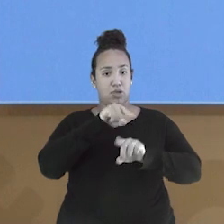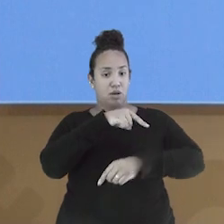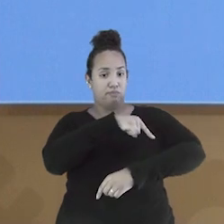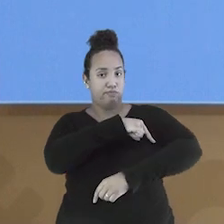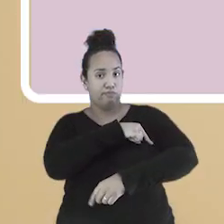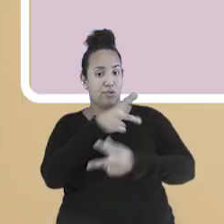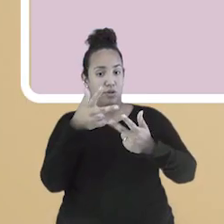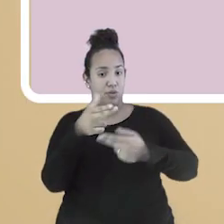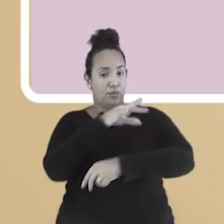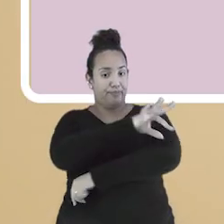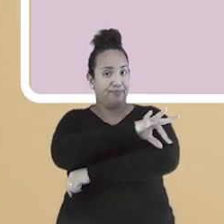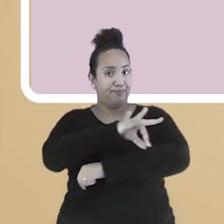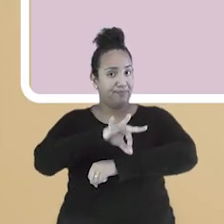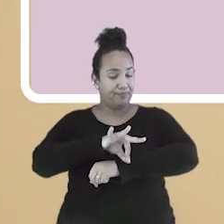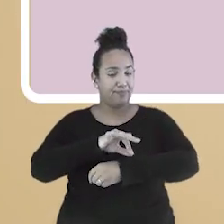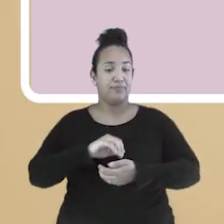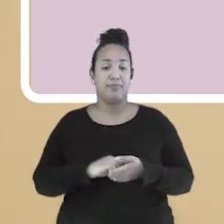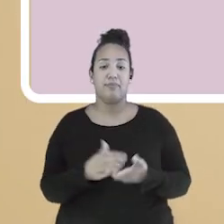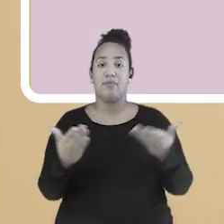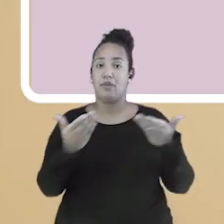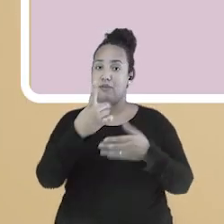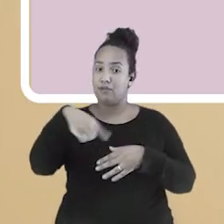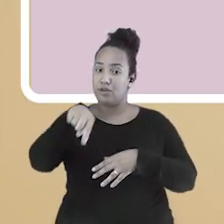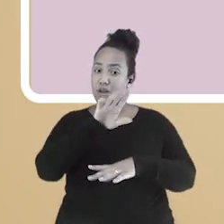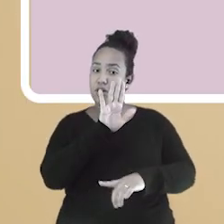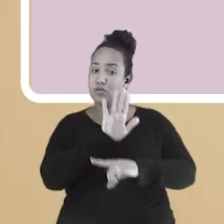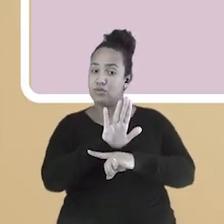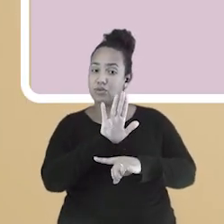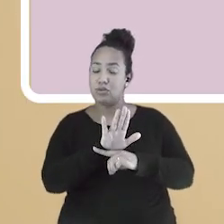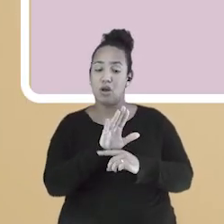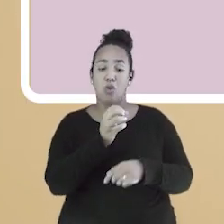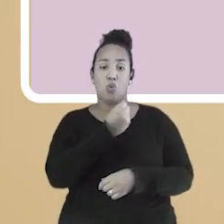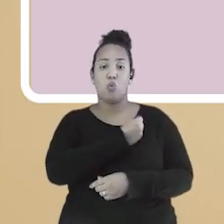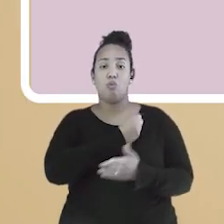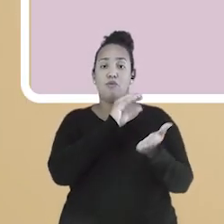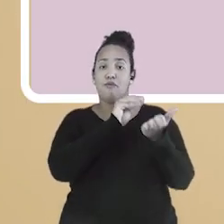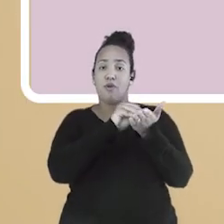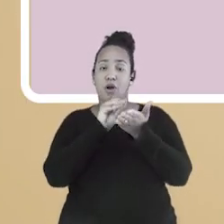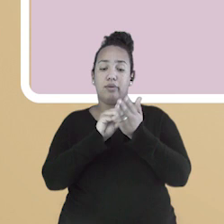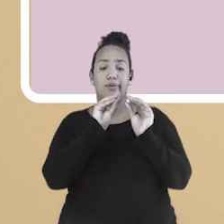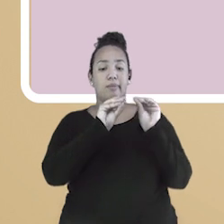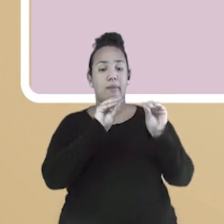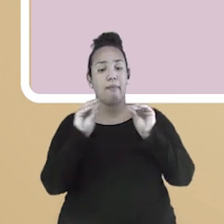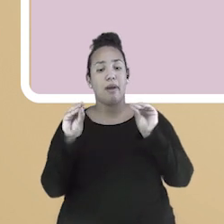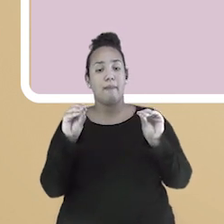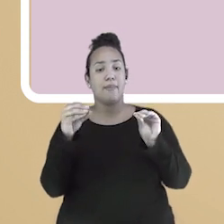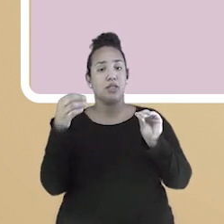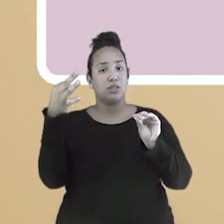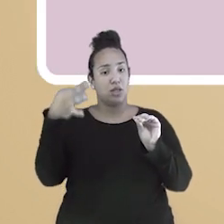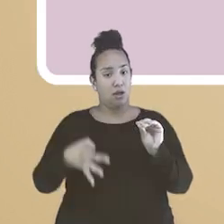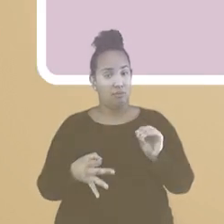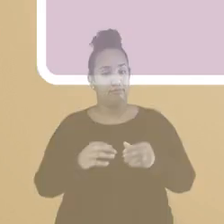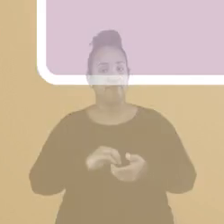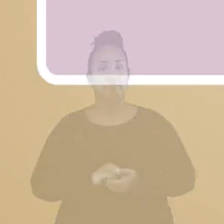reta numérica. Ajude o João a preencher o termômetro com as temperaturas que estão faltando.